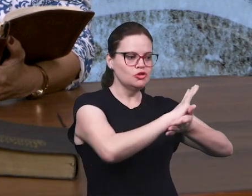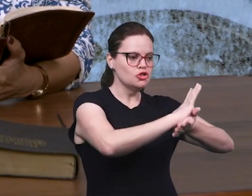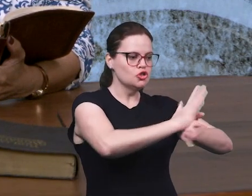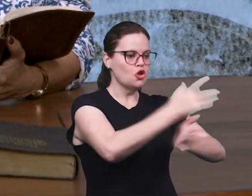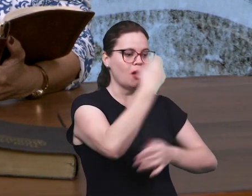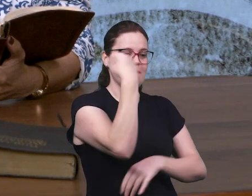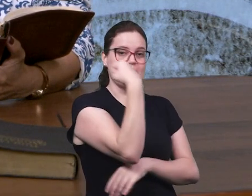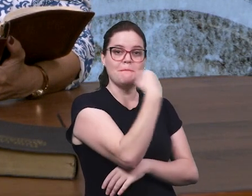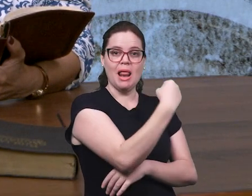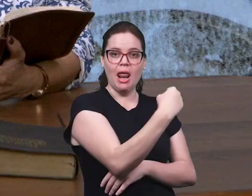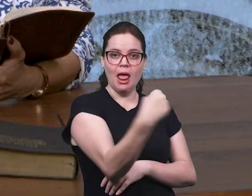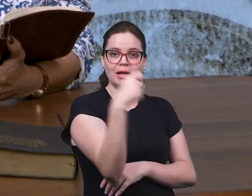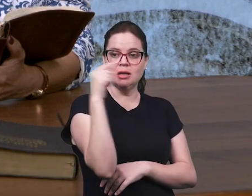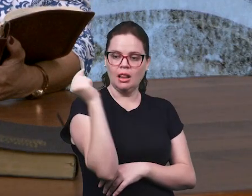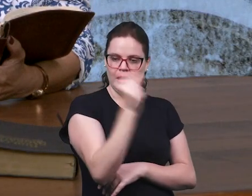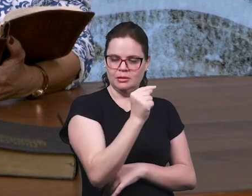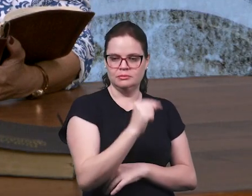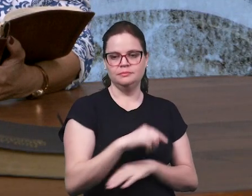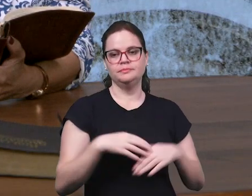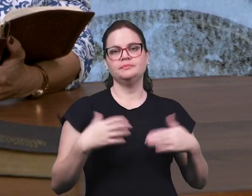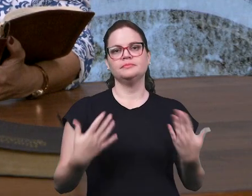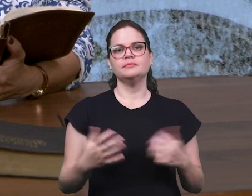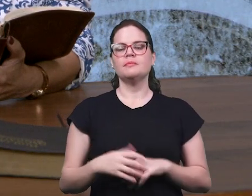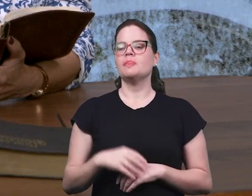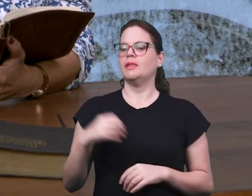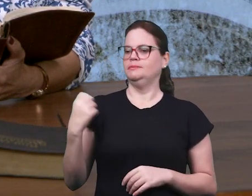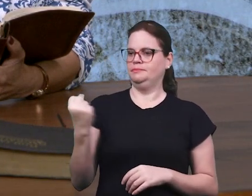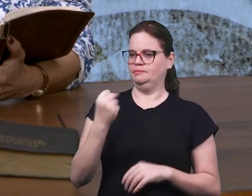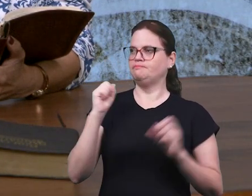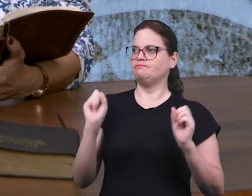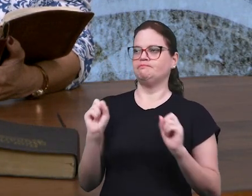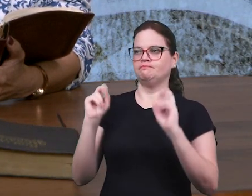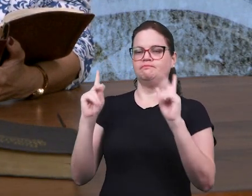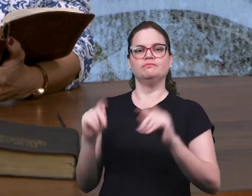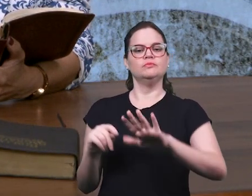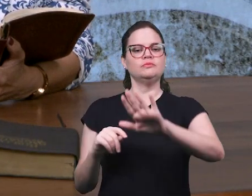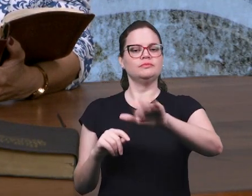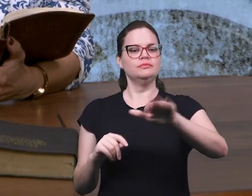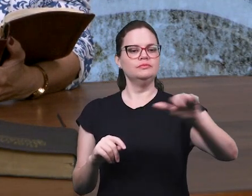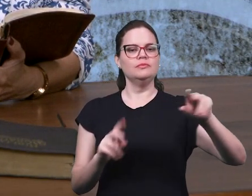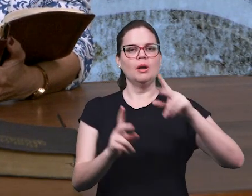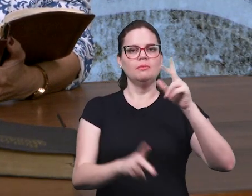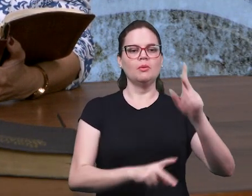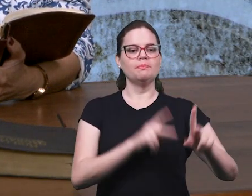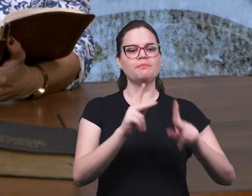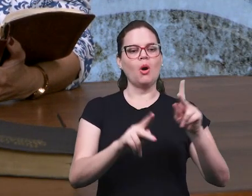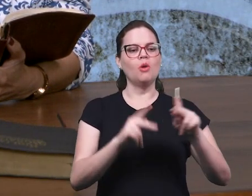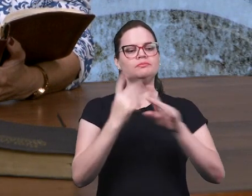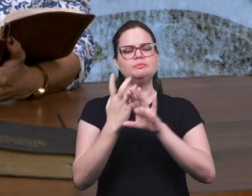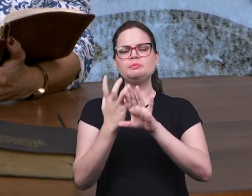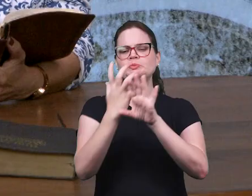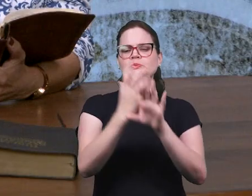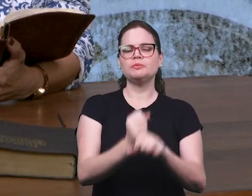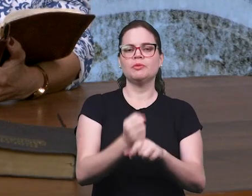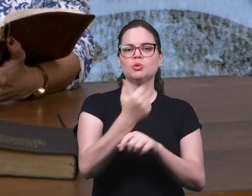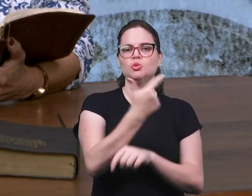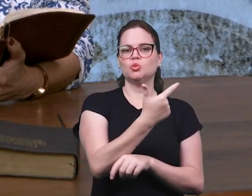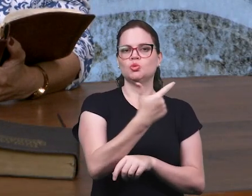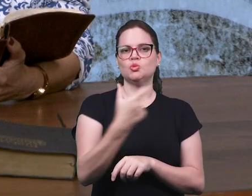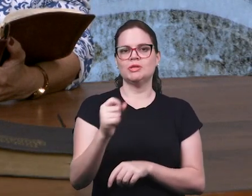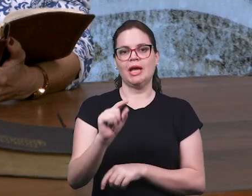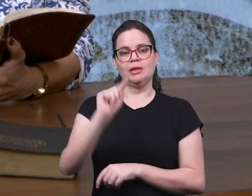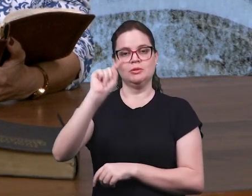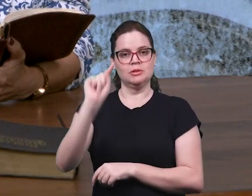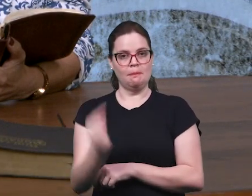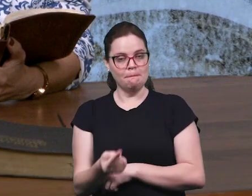ao povo e os contou em Teilaim, 200.000 homens de pé e 10.000 homens